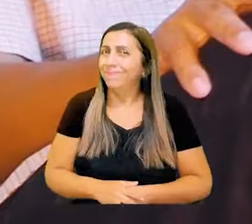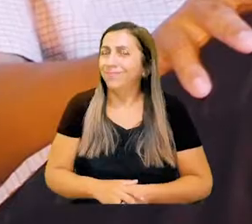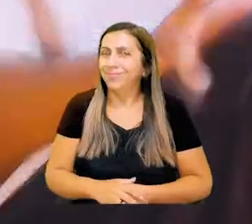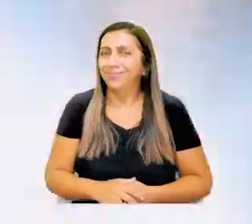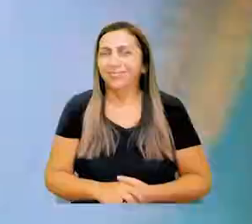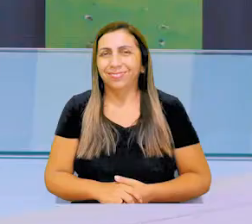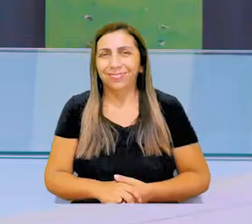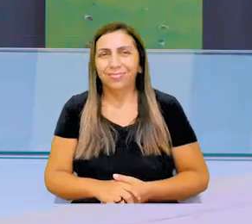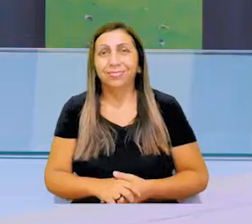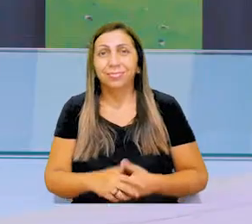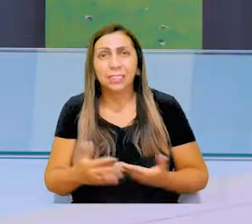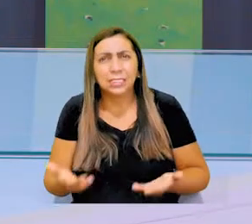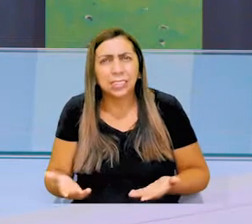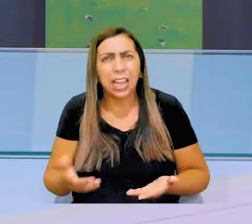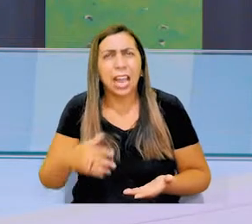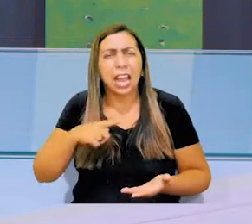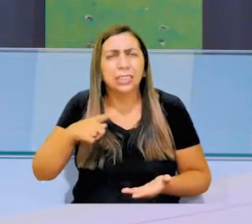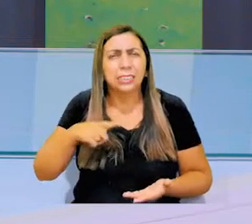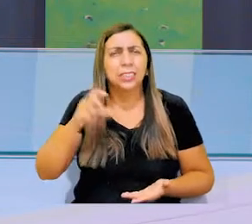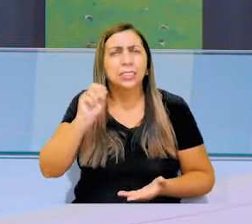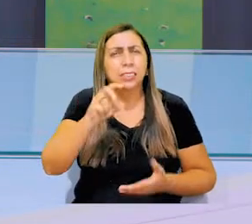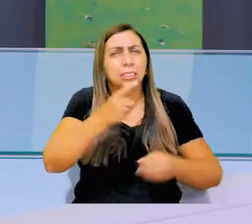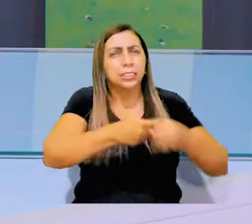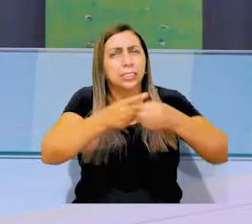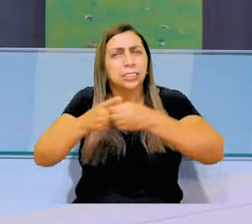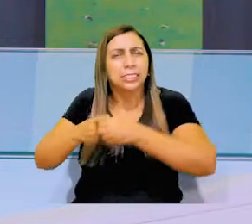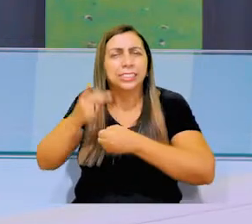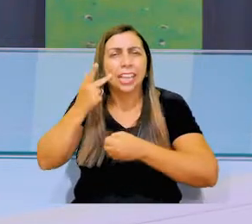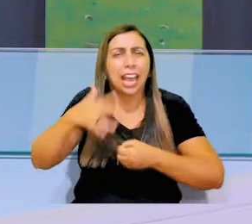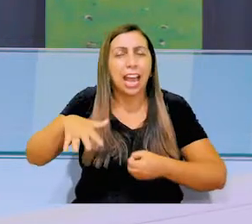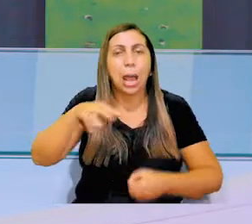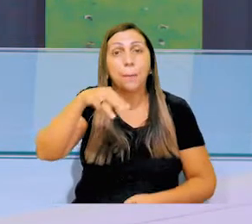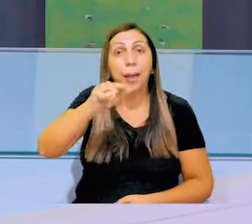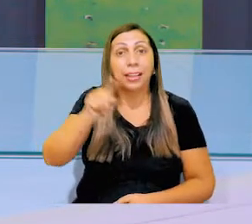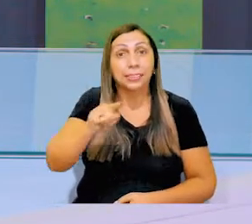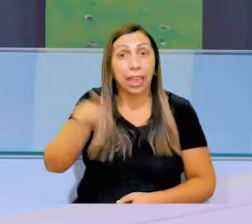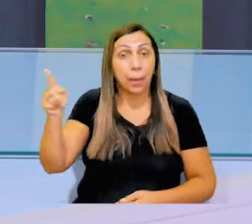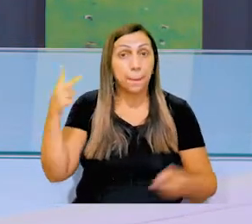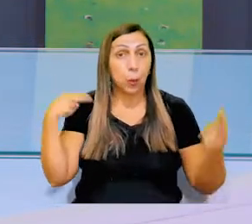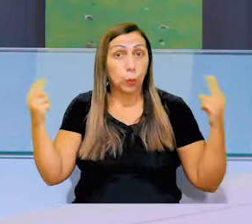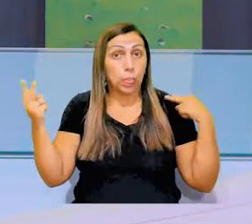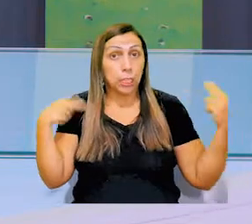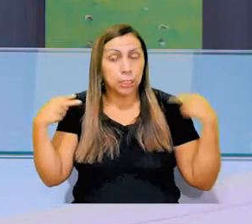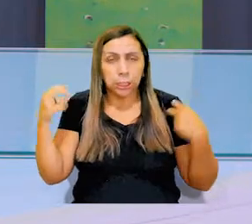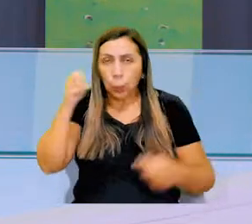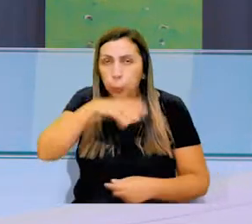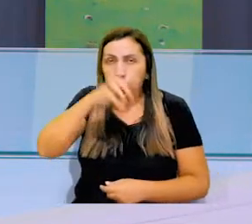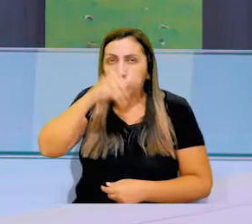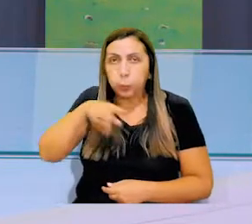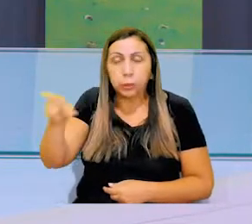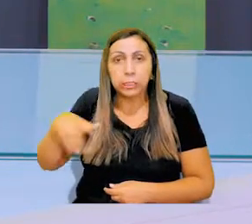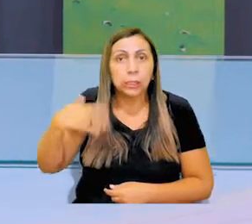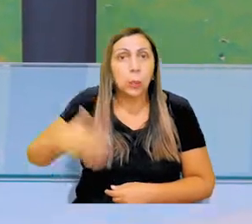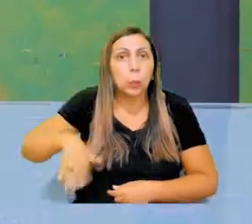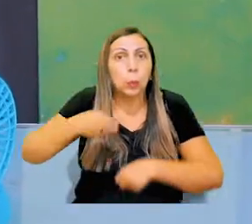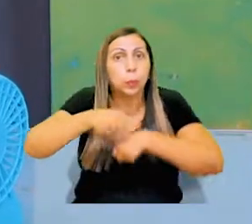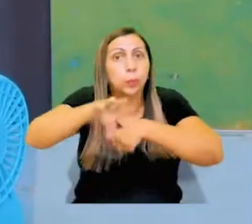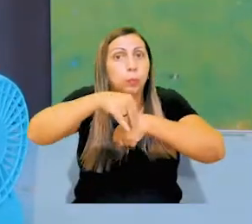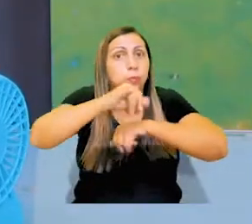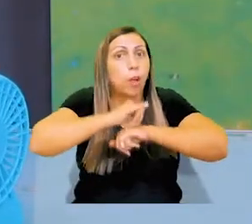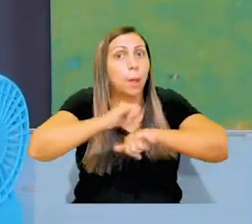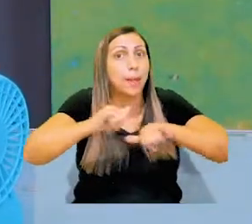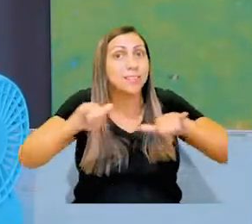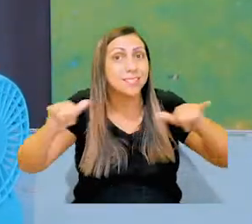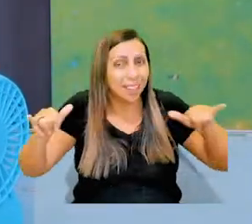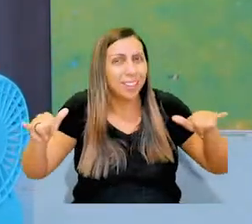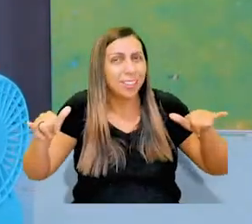do estúdio. Enquanto isso, pelas estradas do Ceará, a Mazé, motorista agoniada, tá